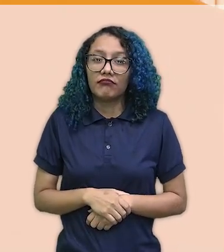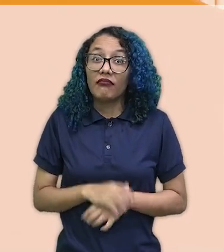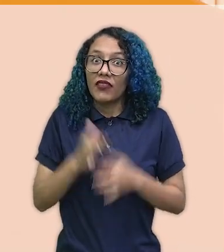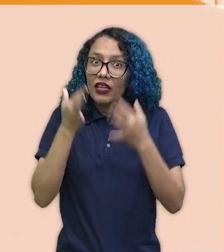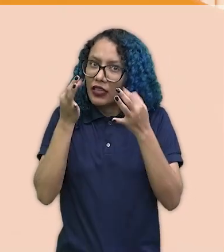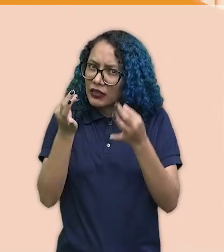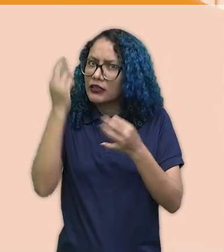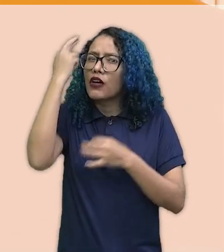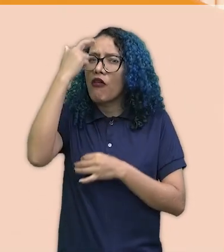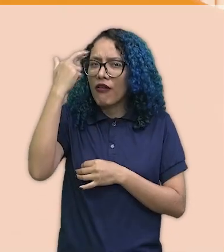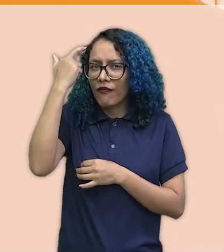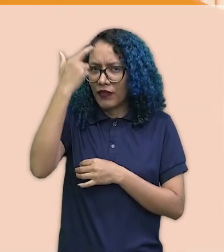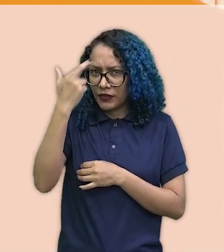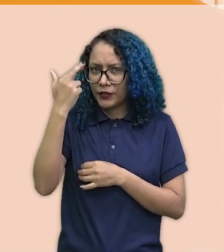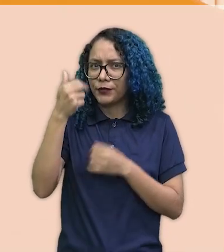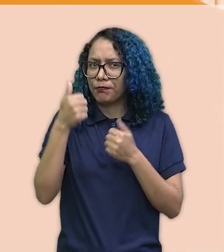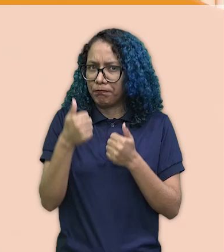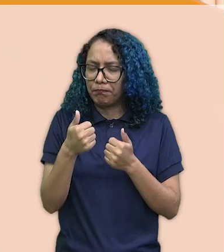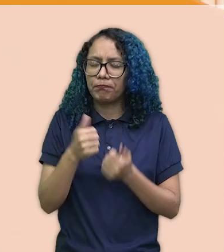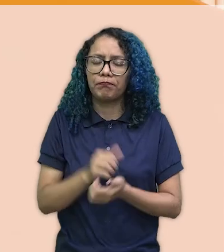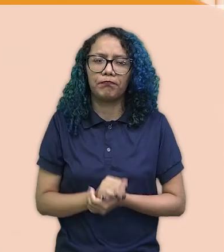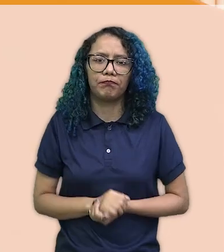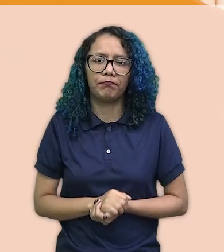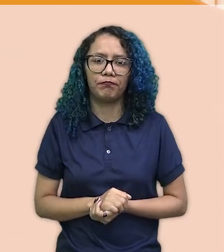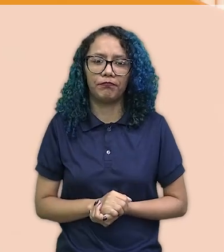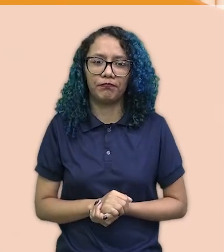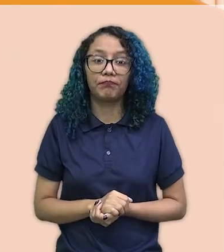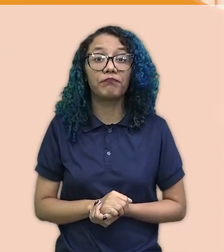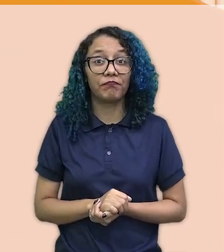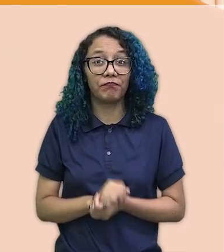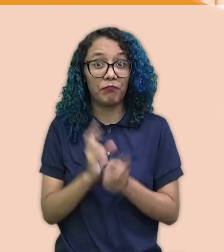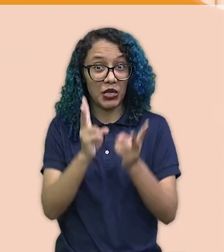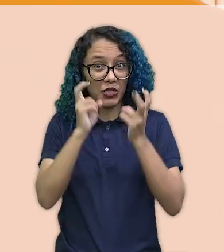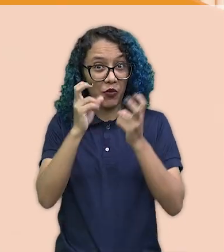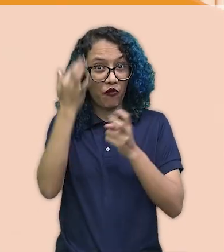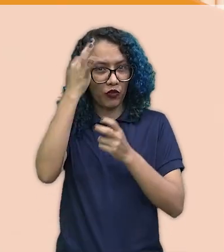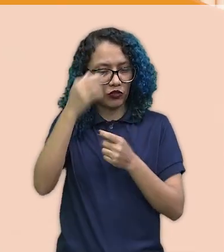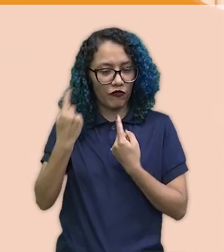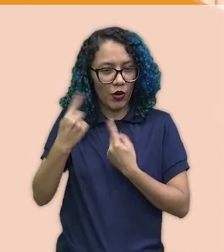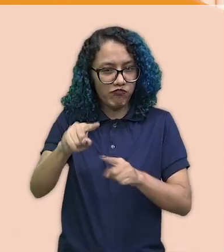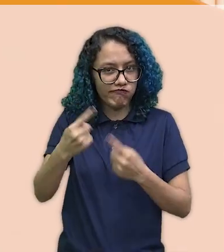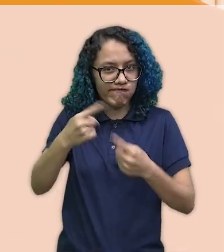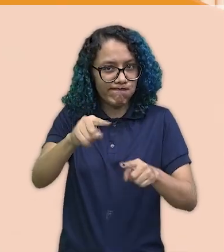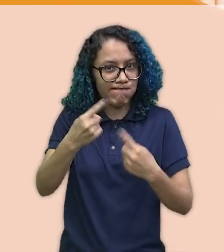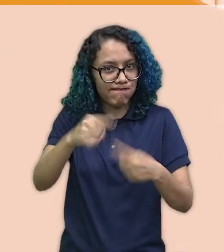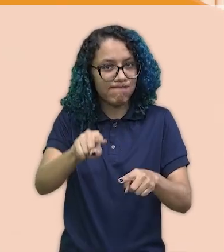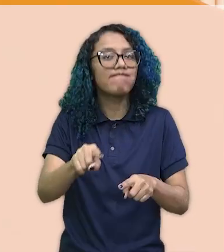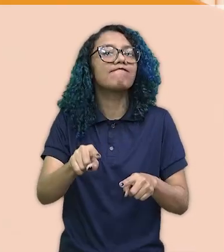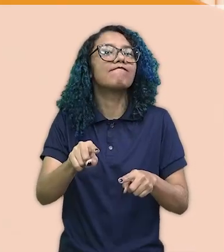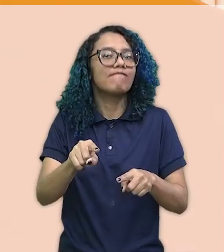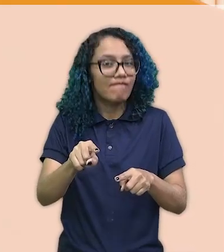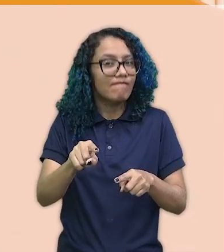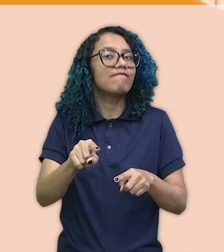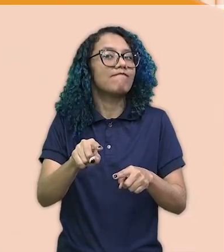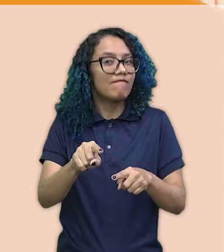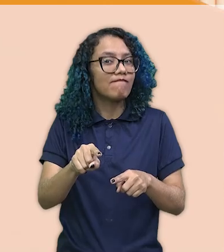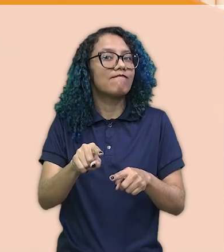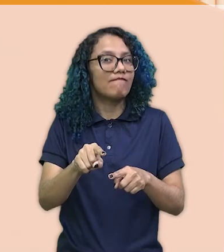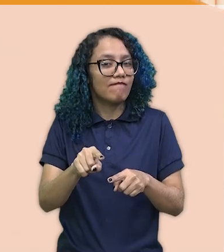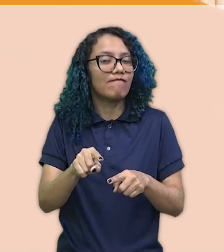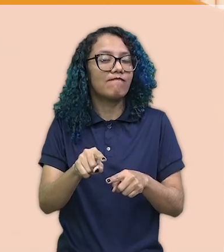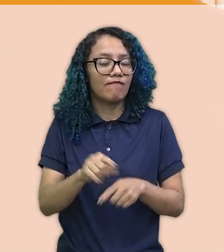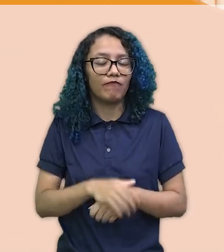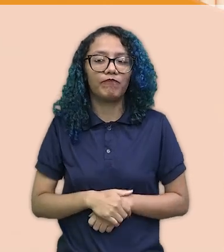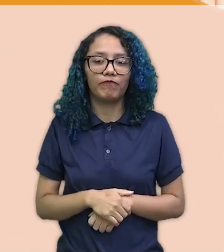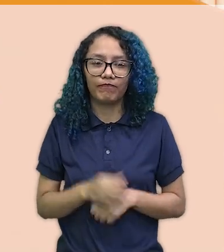Prestem atenção nisso. Reflitam sobre isso daí. Né? Olha a filosofia cutucando vocês aí. Olha a filosofia política dando essa